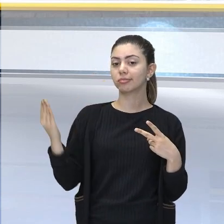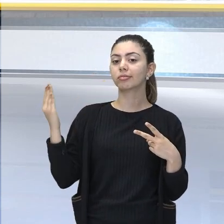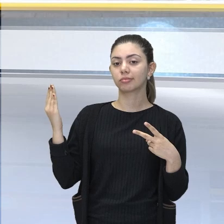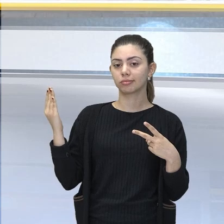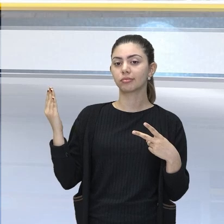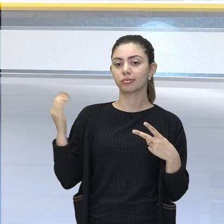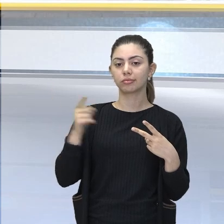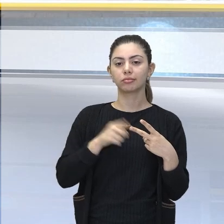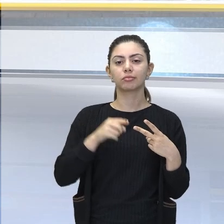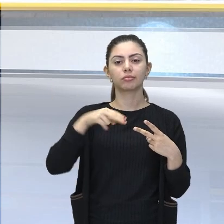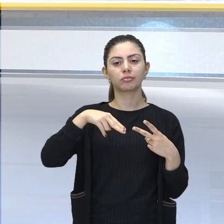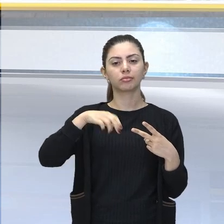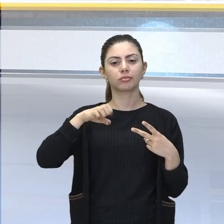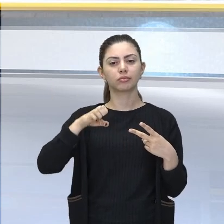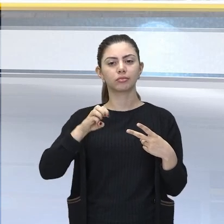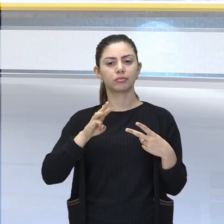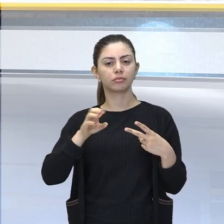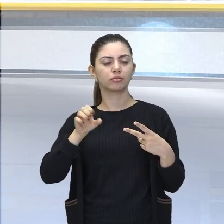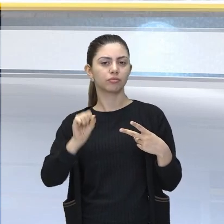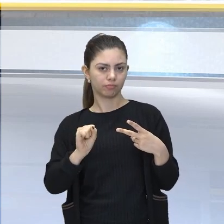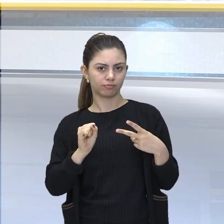as news.